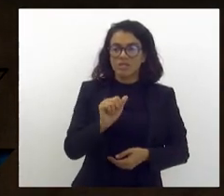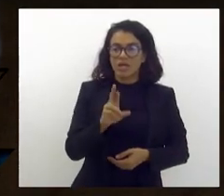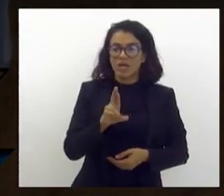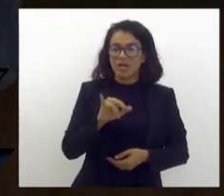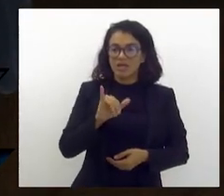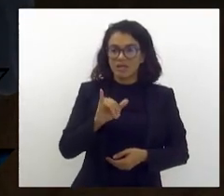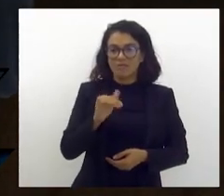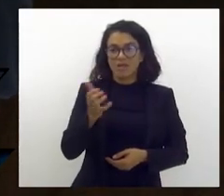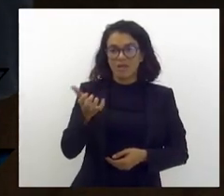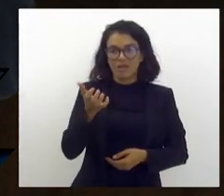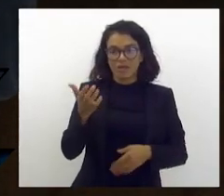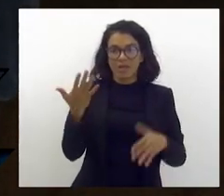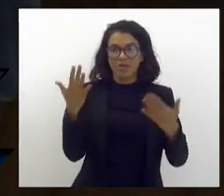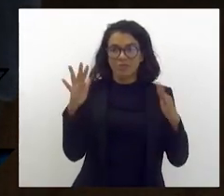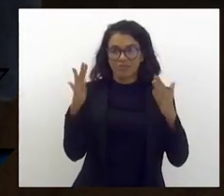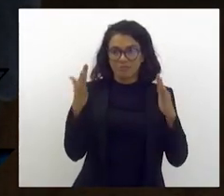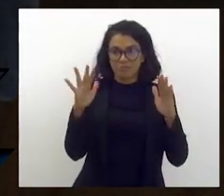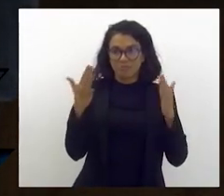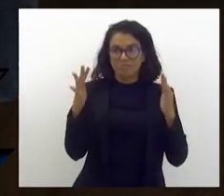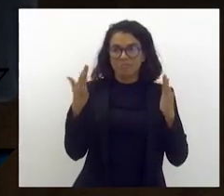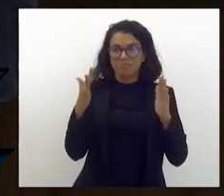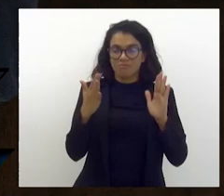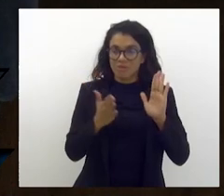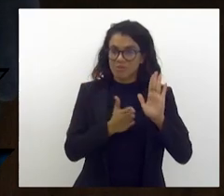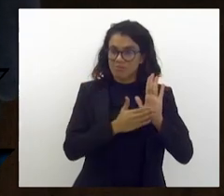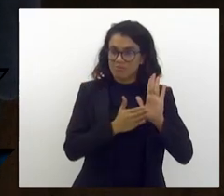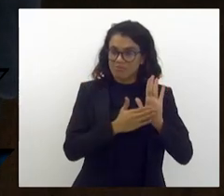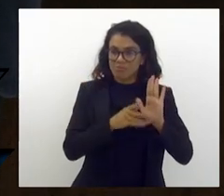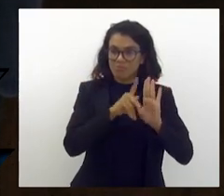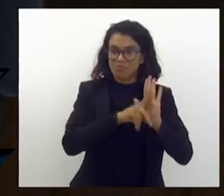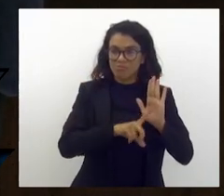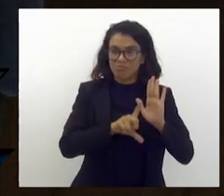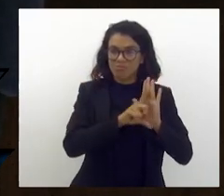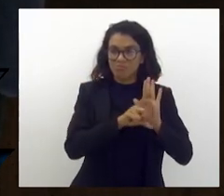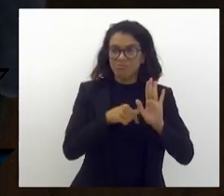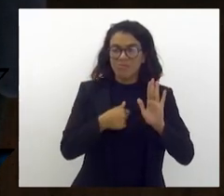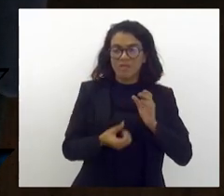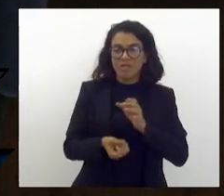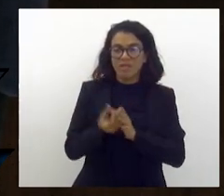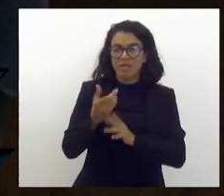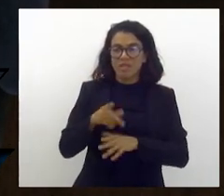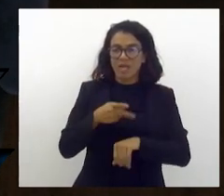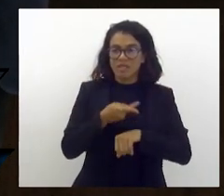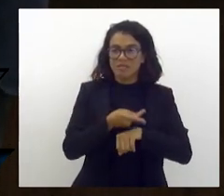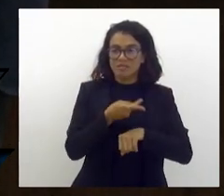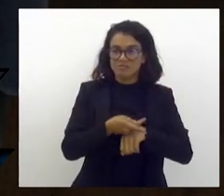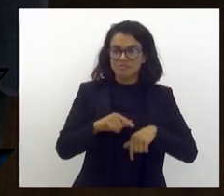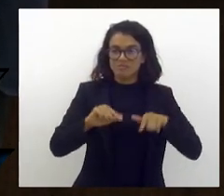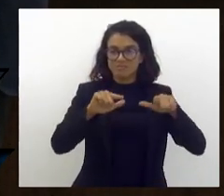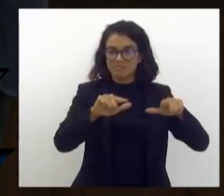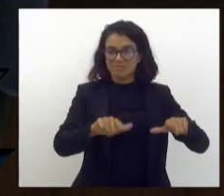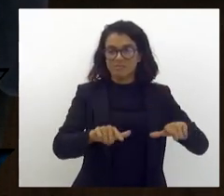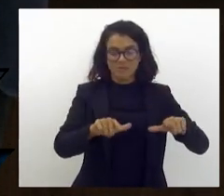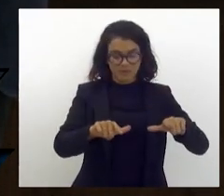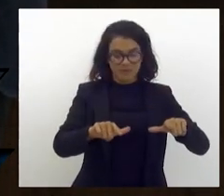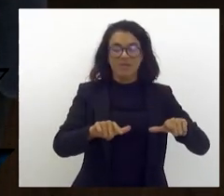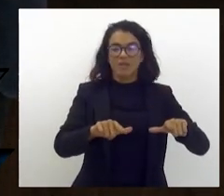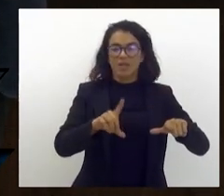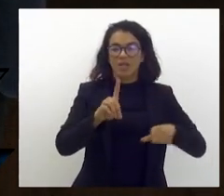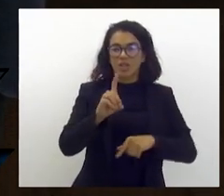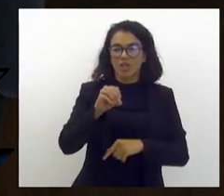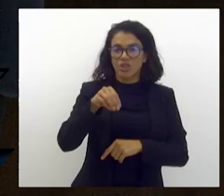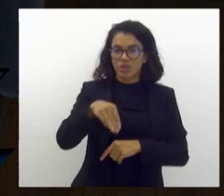também parabenizar por essa proposição de criar esse prêmio, essa diplomação Dom